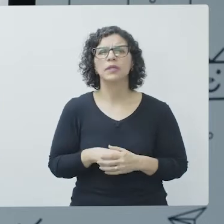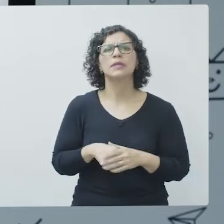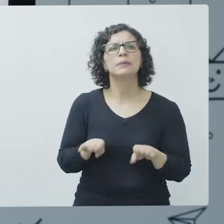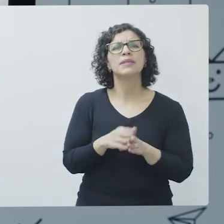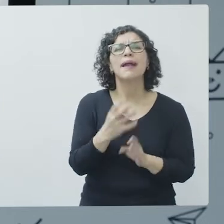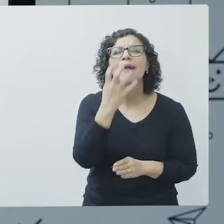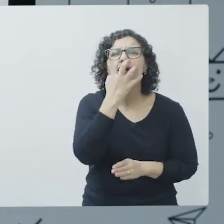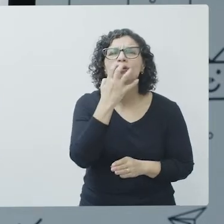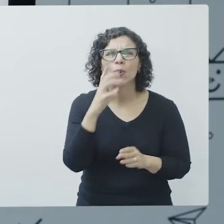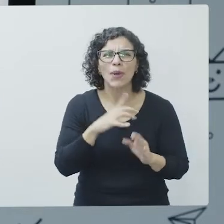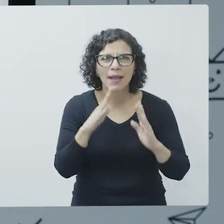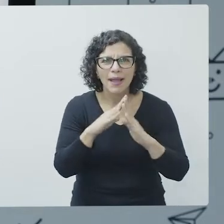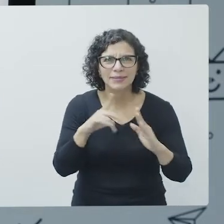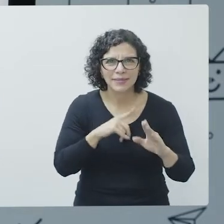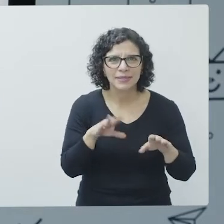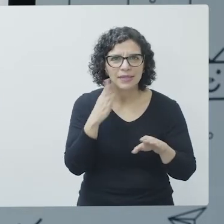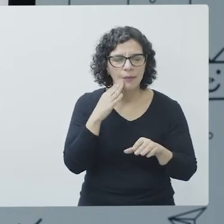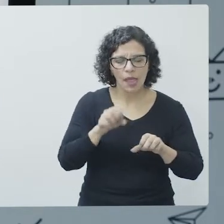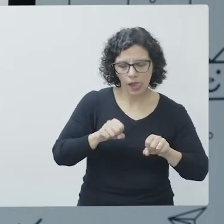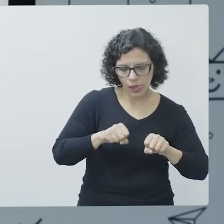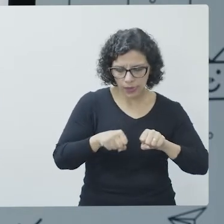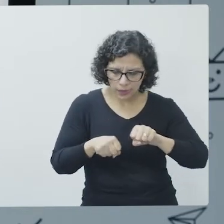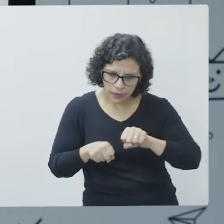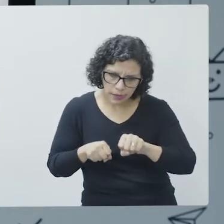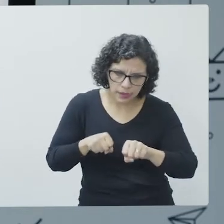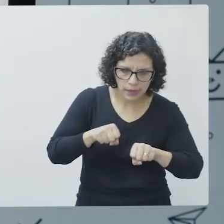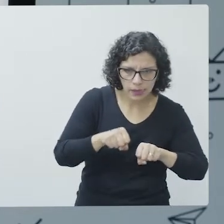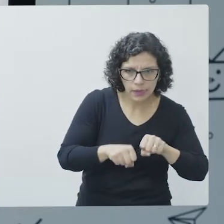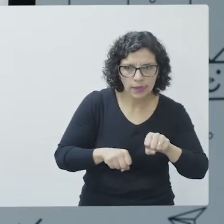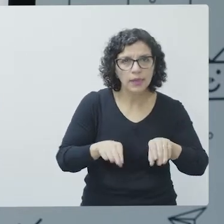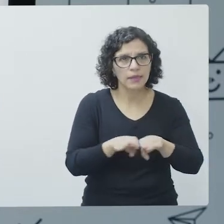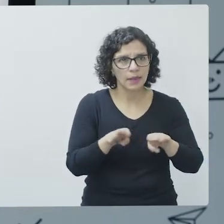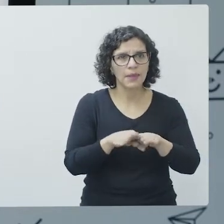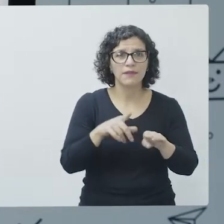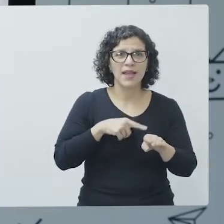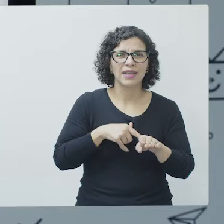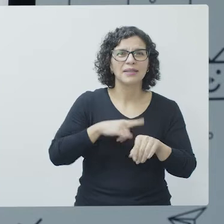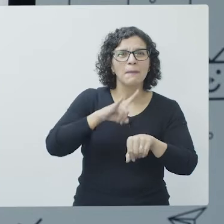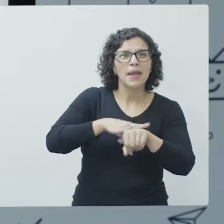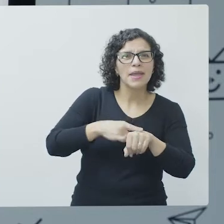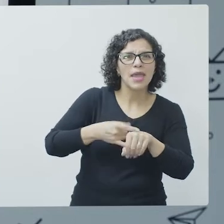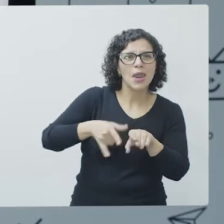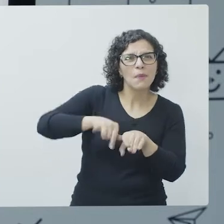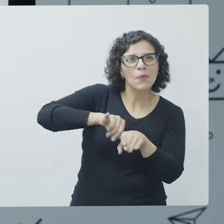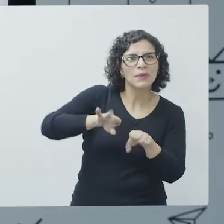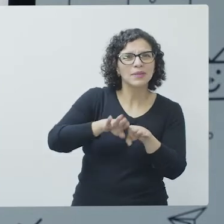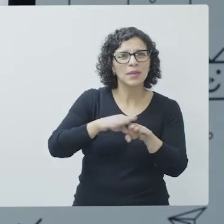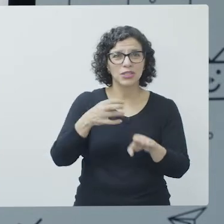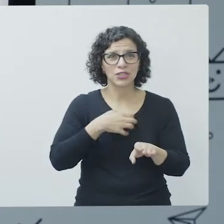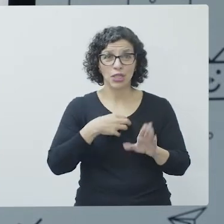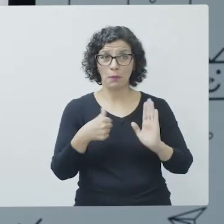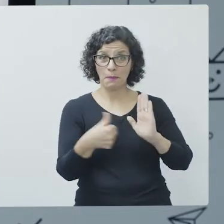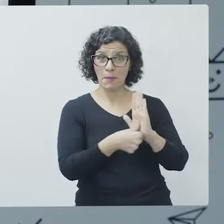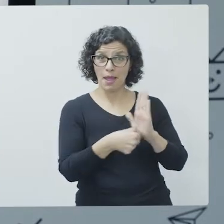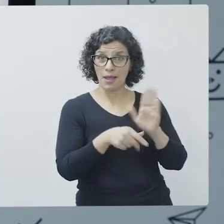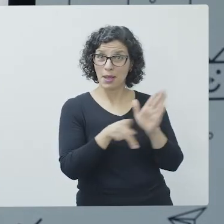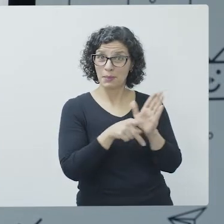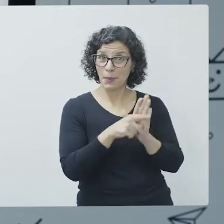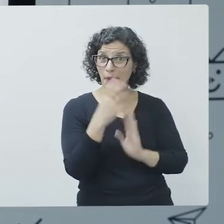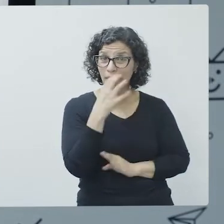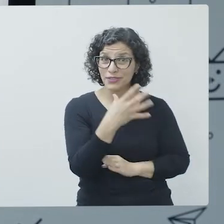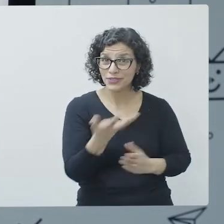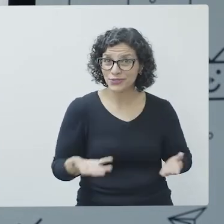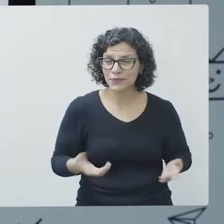se você tem um cachorro, você sabe que o cachorro sai marcando os lugares, certo? Então, deixando aí essa impressão digital